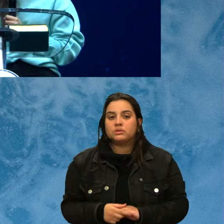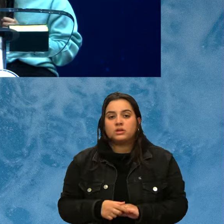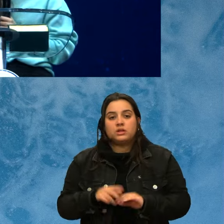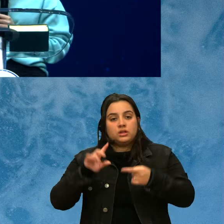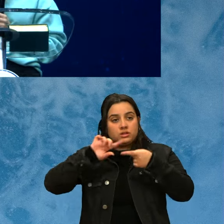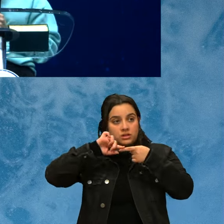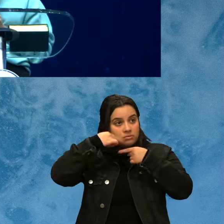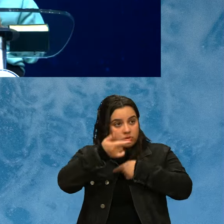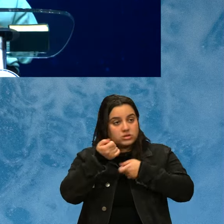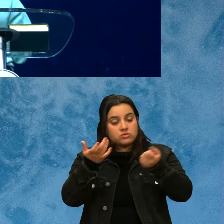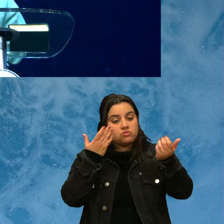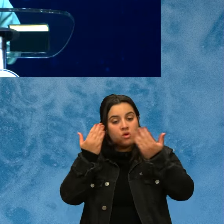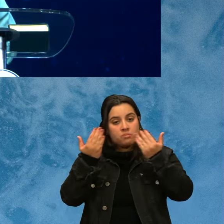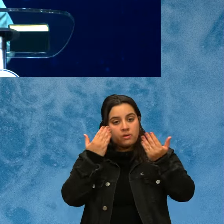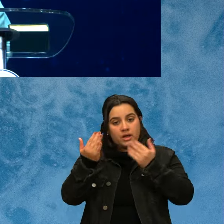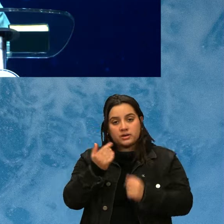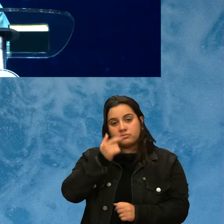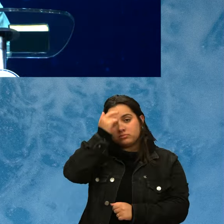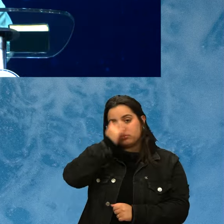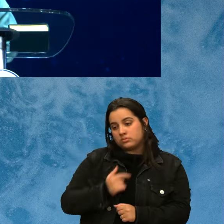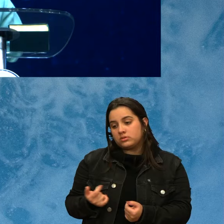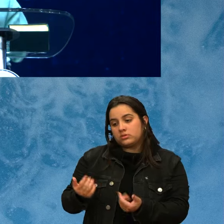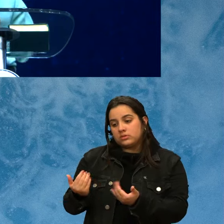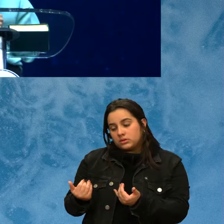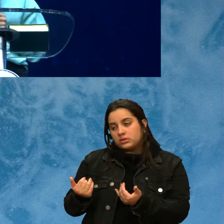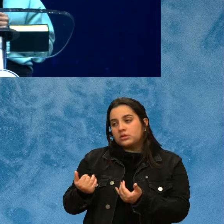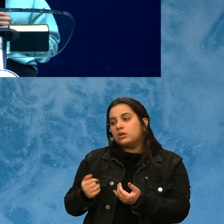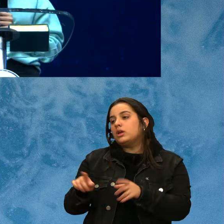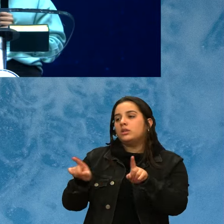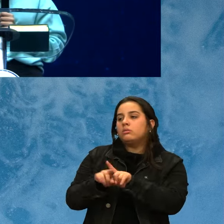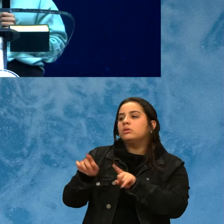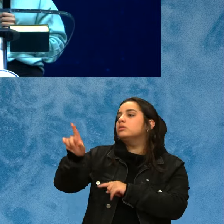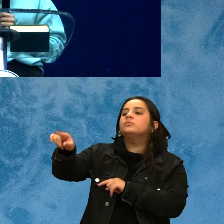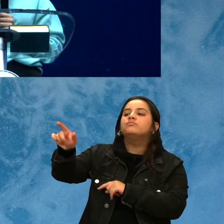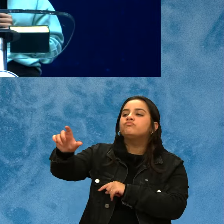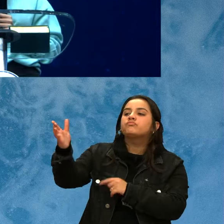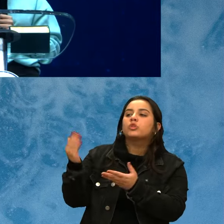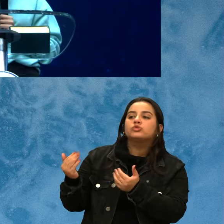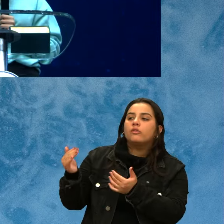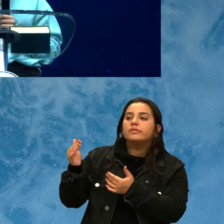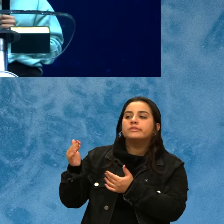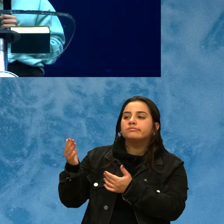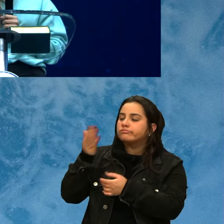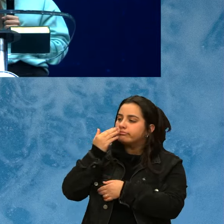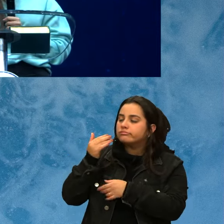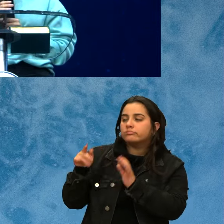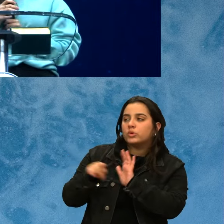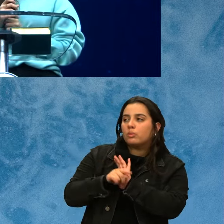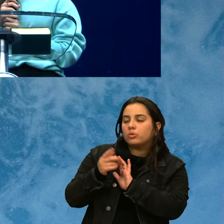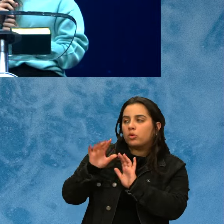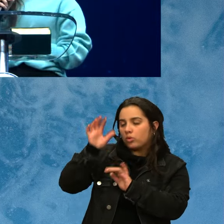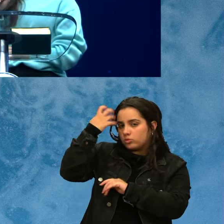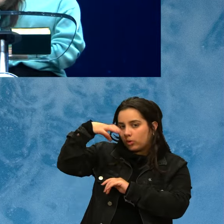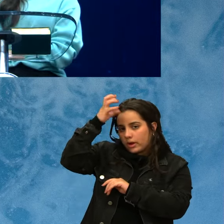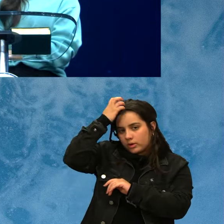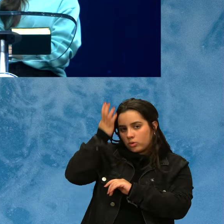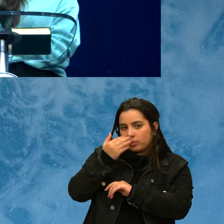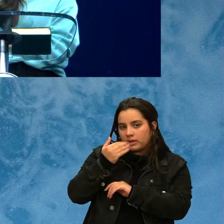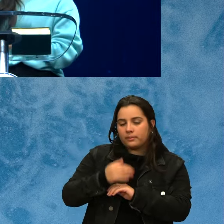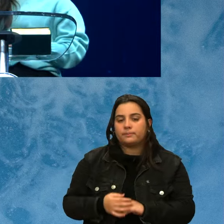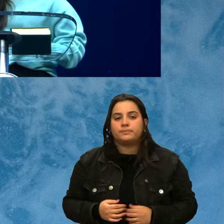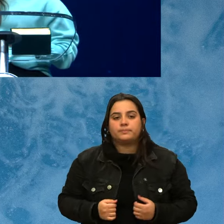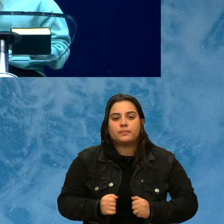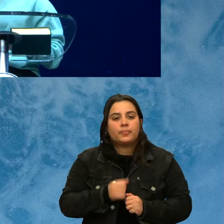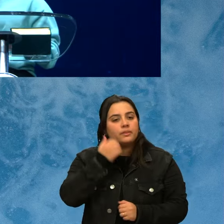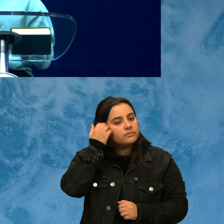nossa aparência com a dos jovens que comem a comida do rei e trate os seus servos de acordo com o que você concluir. Ele concordou e fez